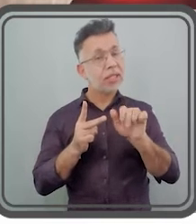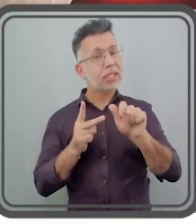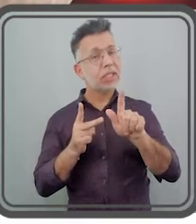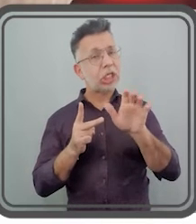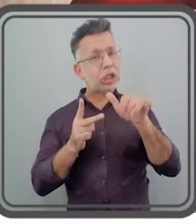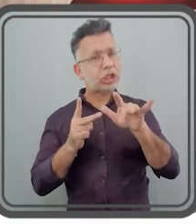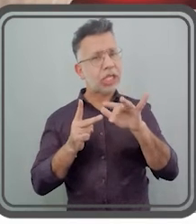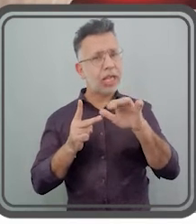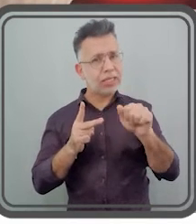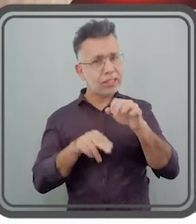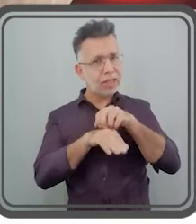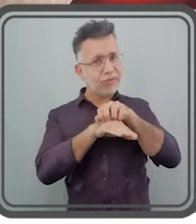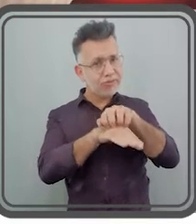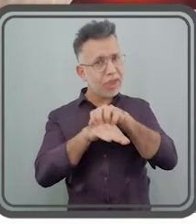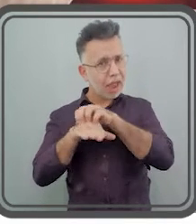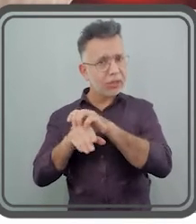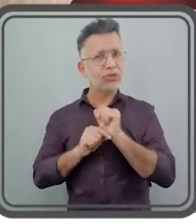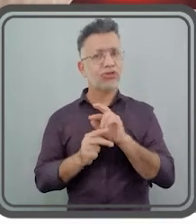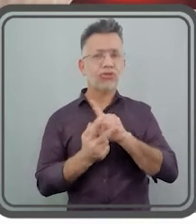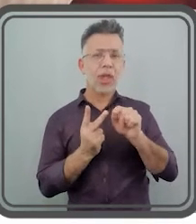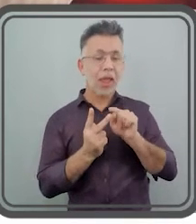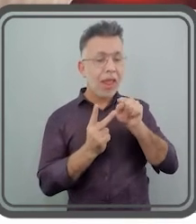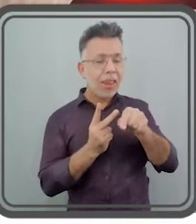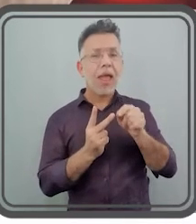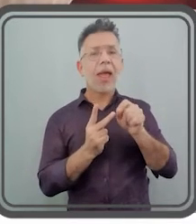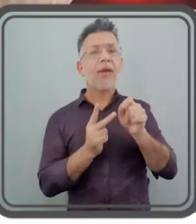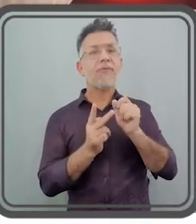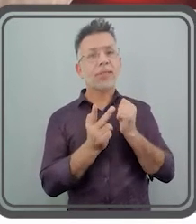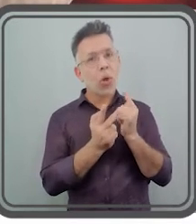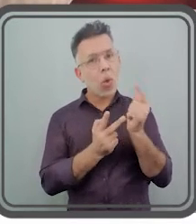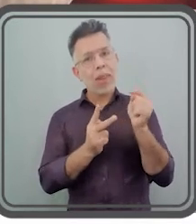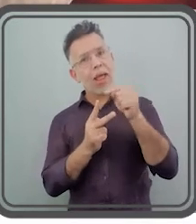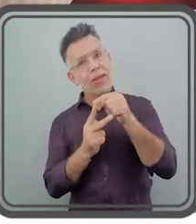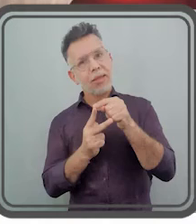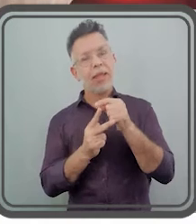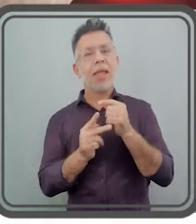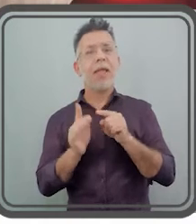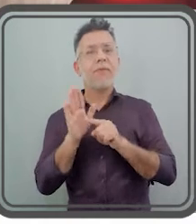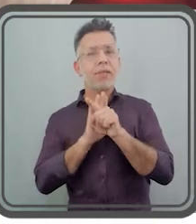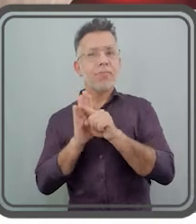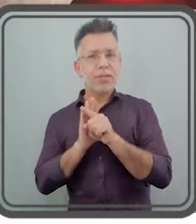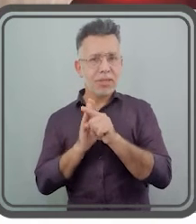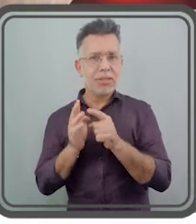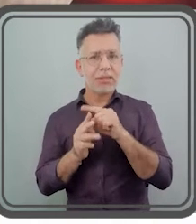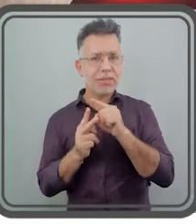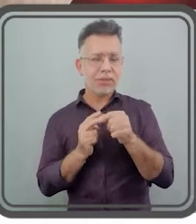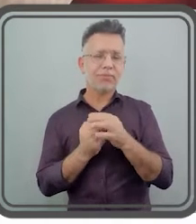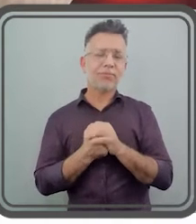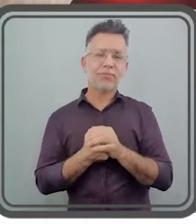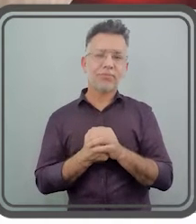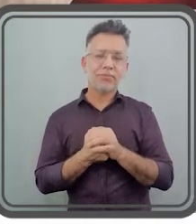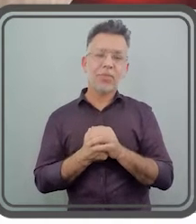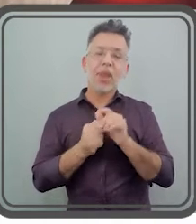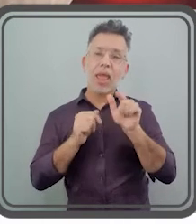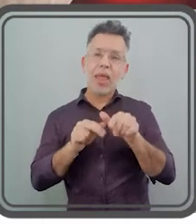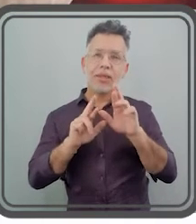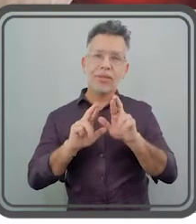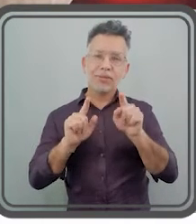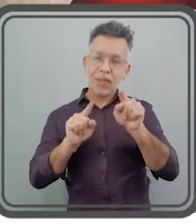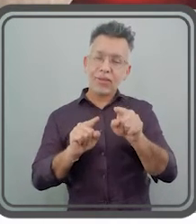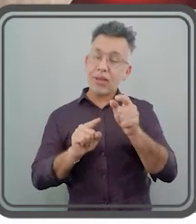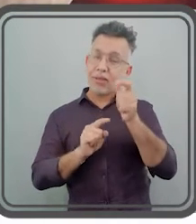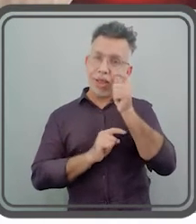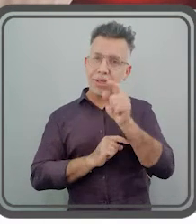comparar preços e as agências de viagem que as pessoas entra lá e fazia compra pão o w agências de viagem Então esse é um